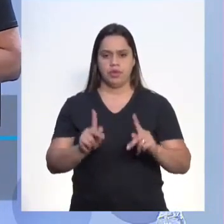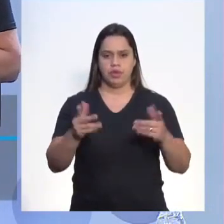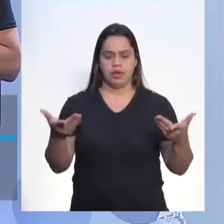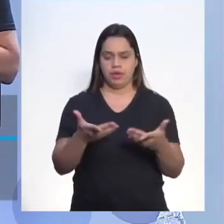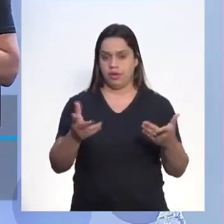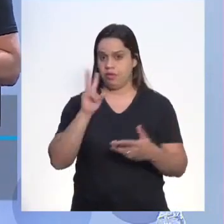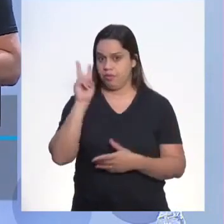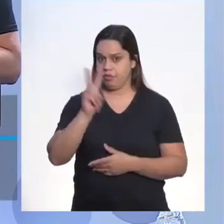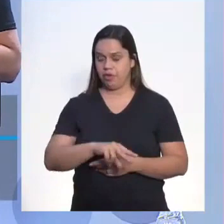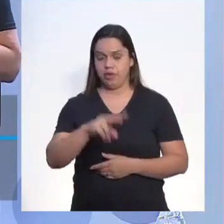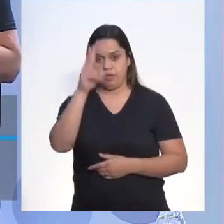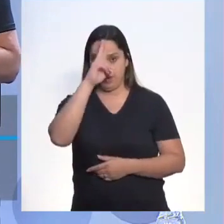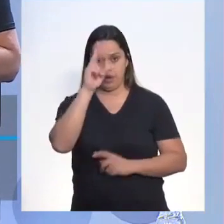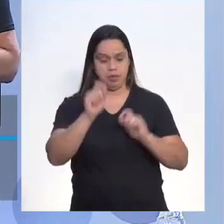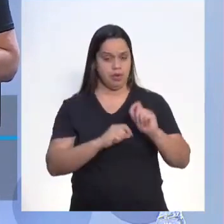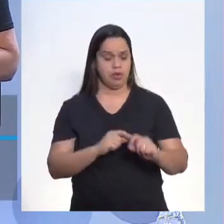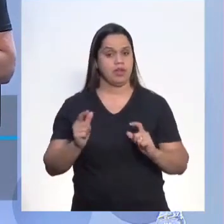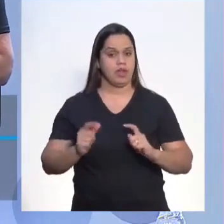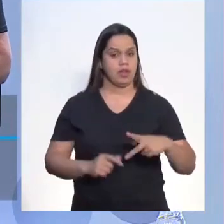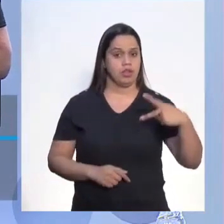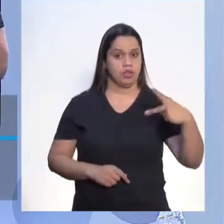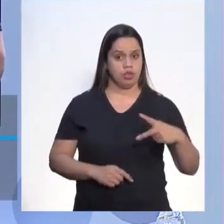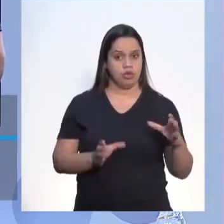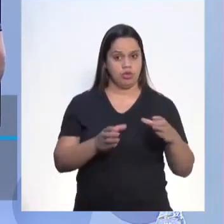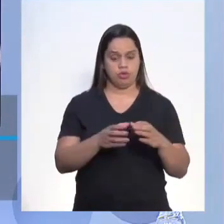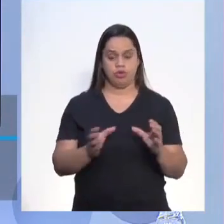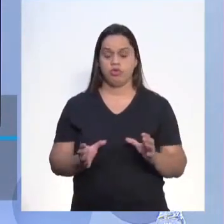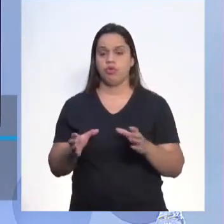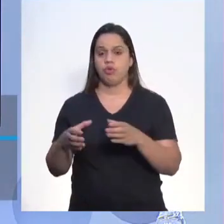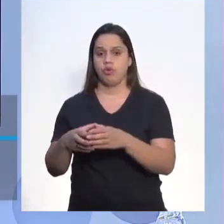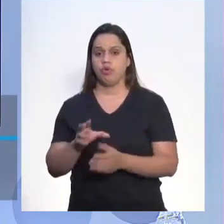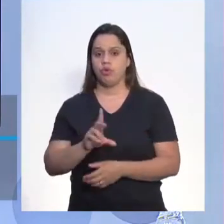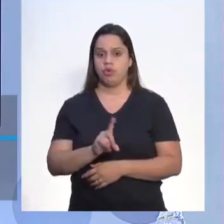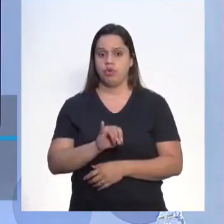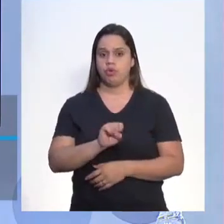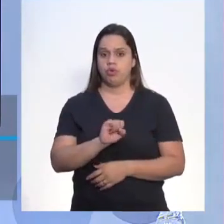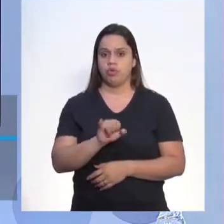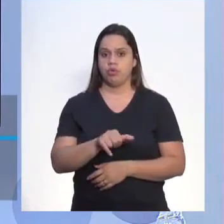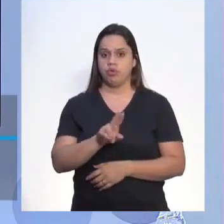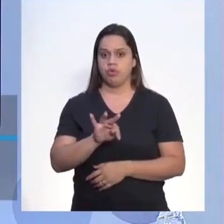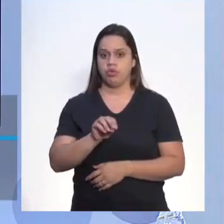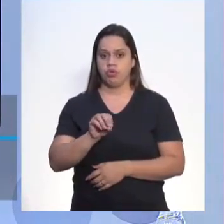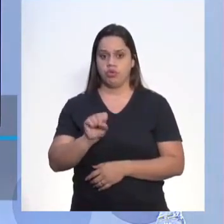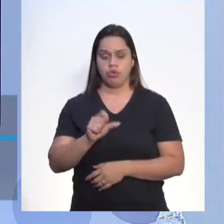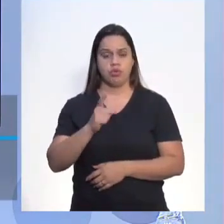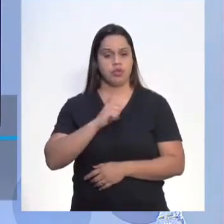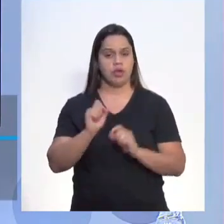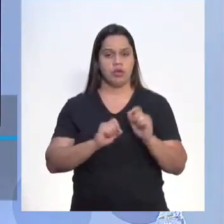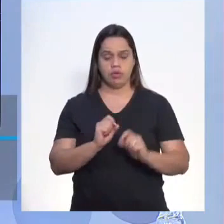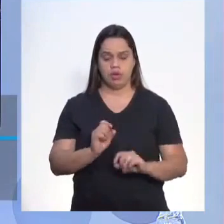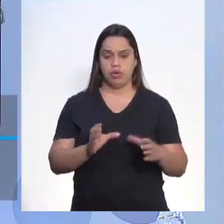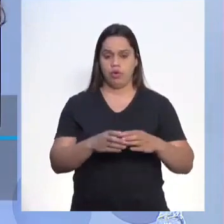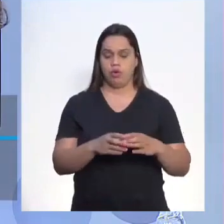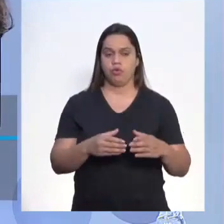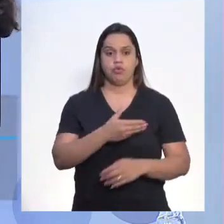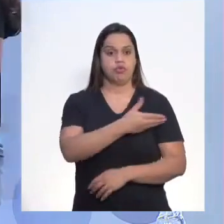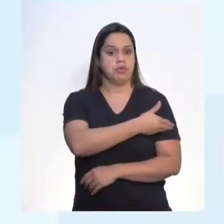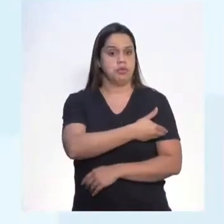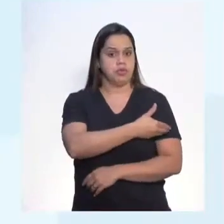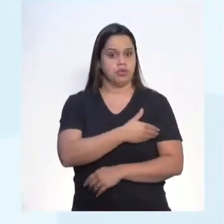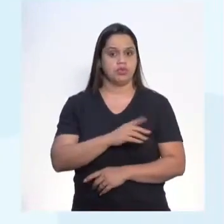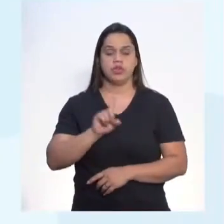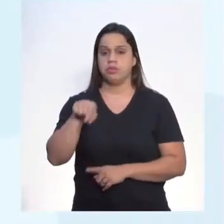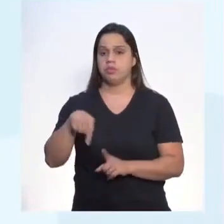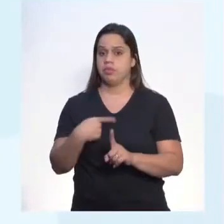nós temos 2 conjuntos disjuntos. Nós temos um conjunto de blusas e um conjunto